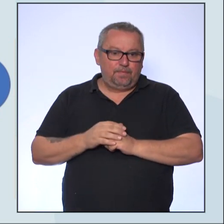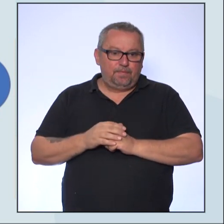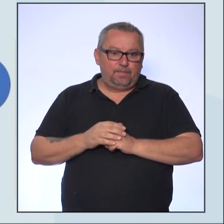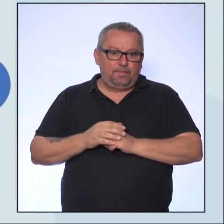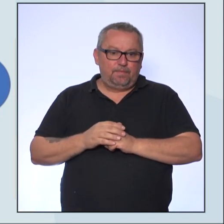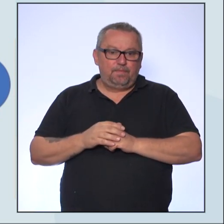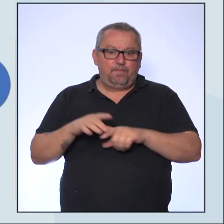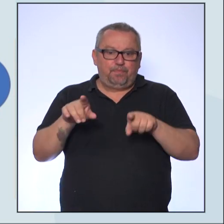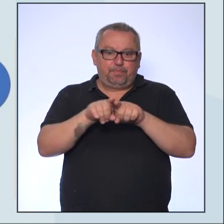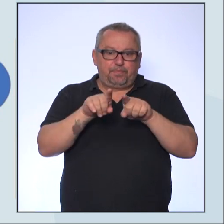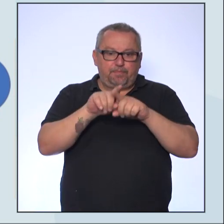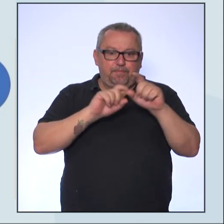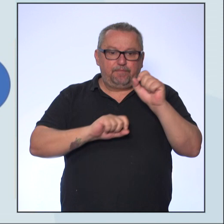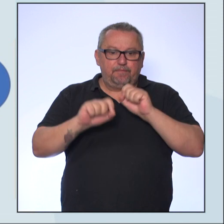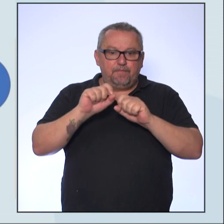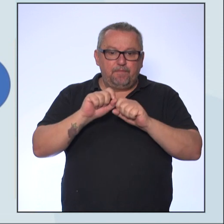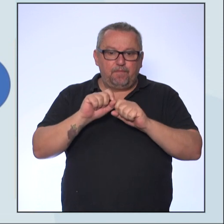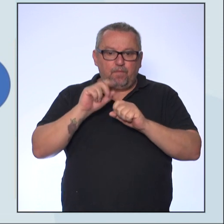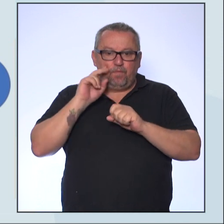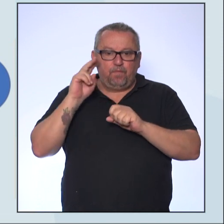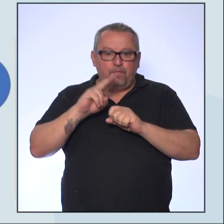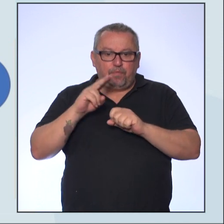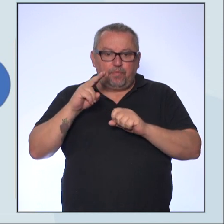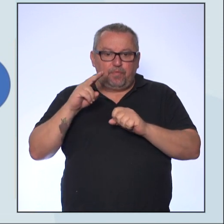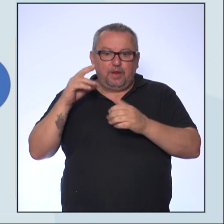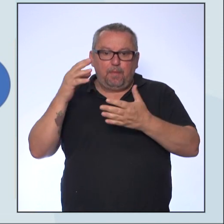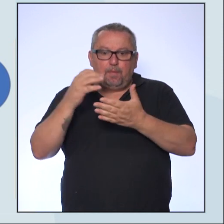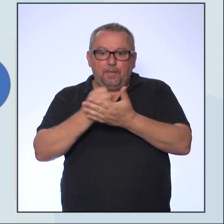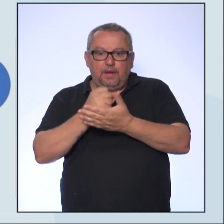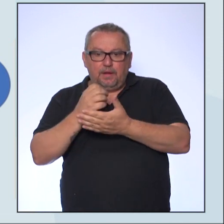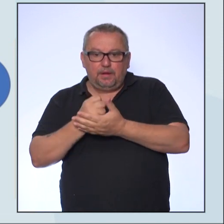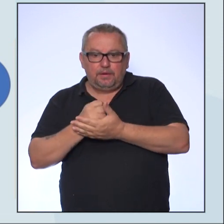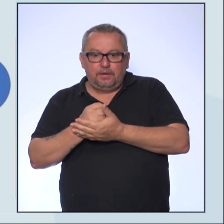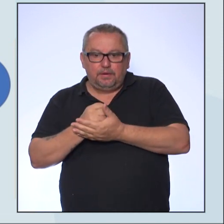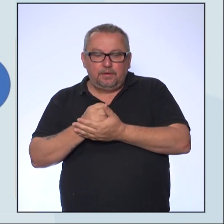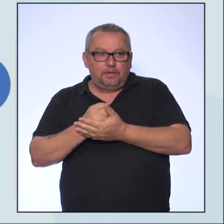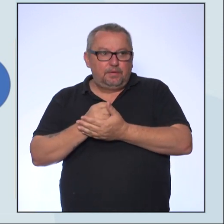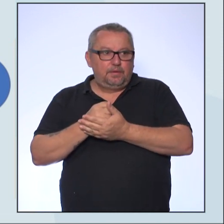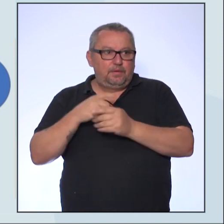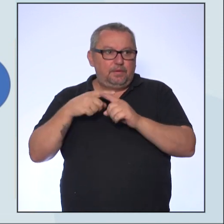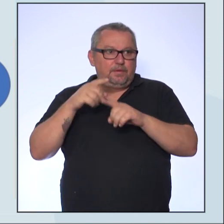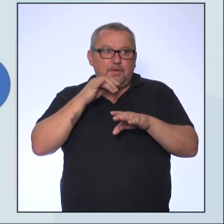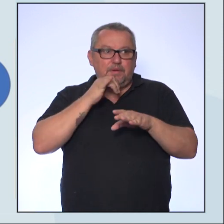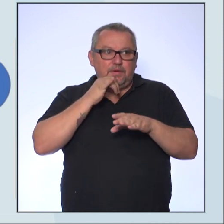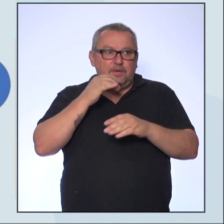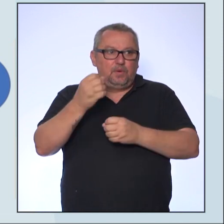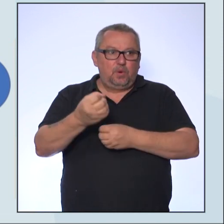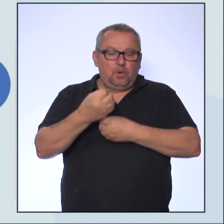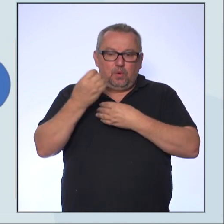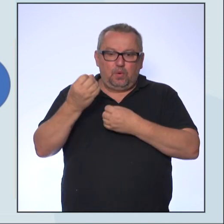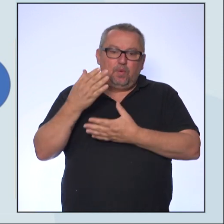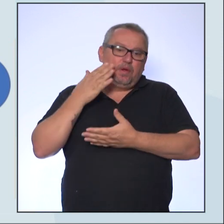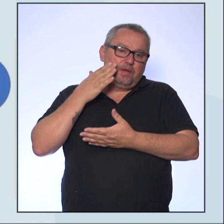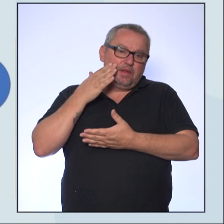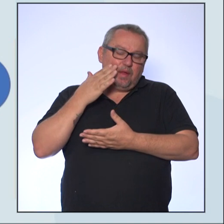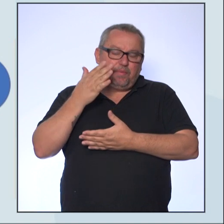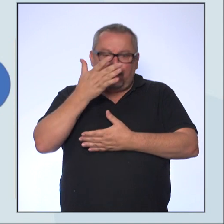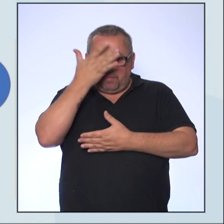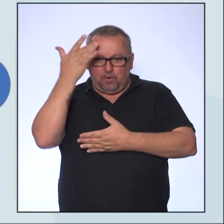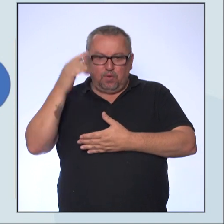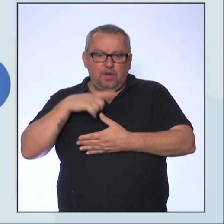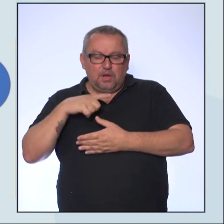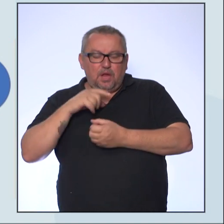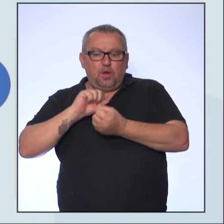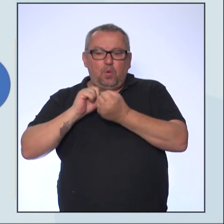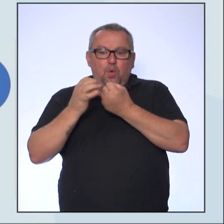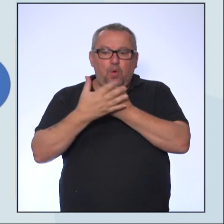E ali tá lá coletar o swab, né? É assim mais ou menos. É um Isso. cotonete que usa para que a gente saiba realmente se a pessoa tem